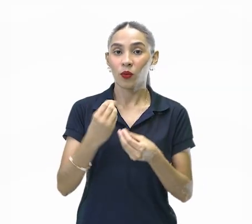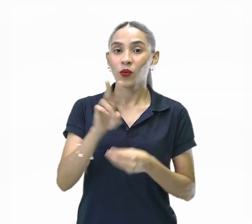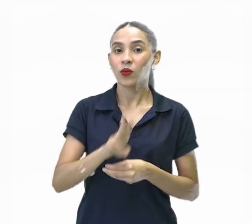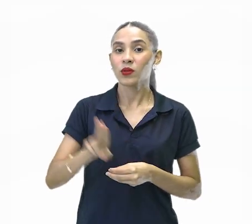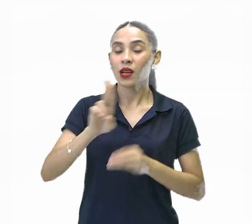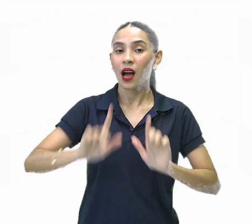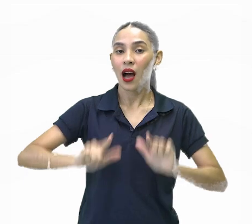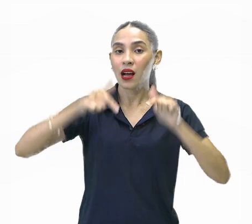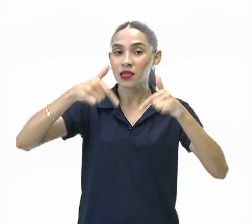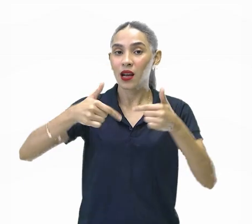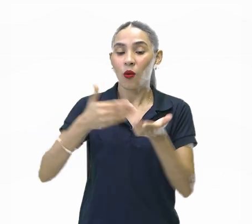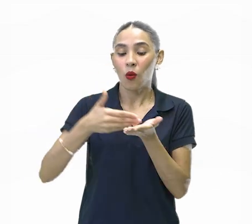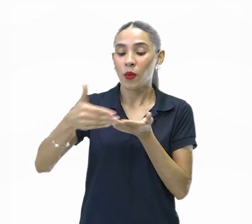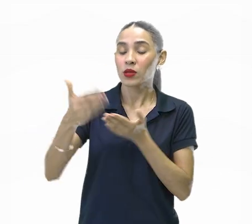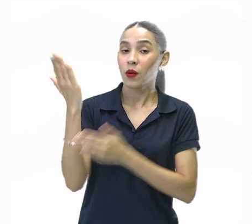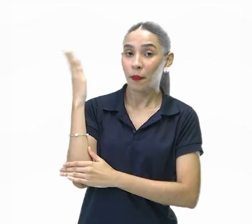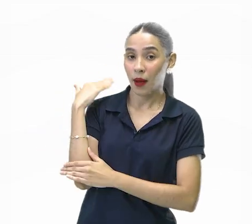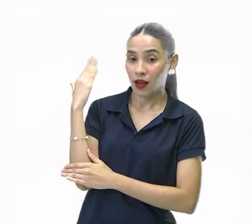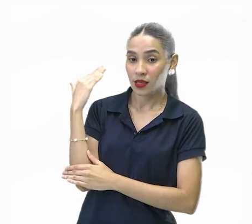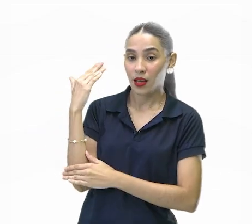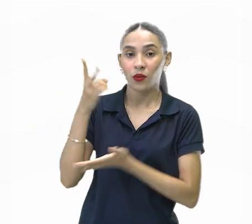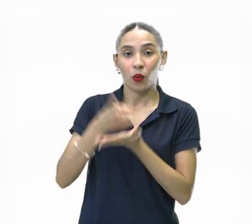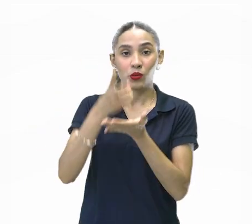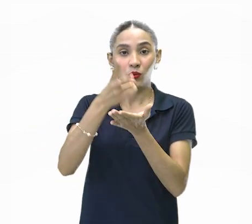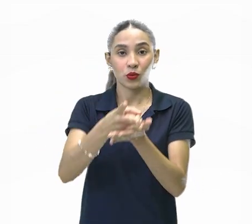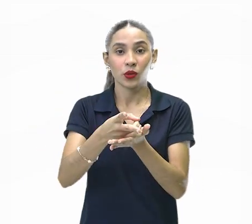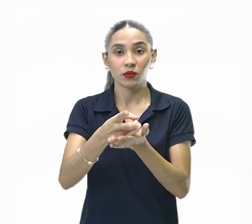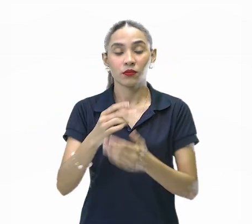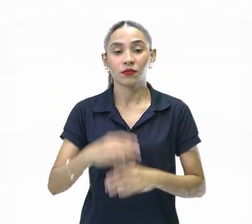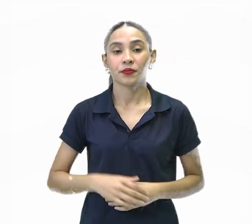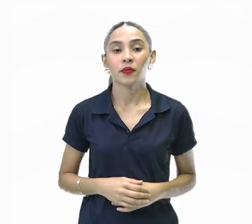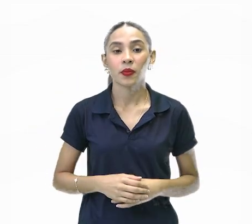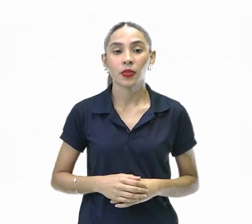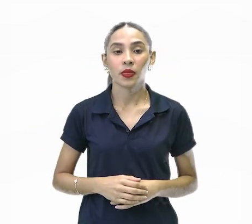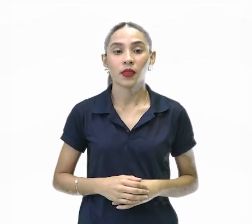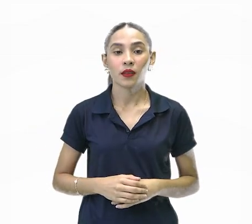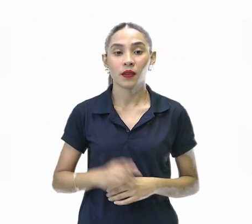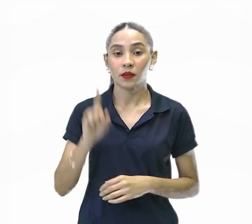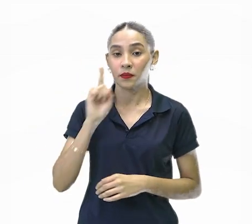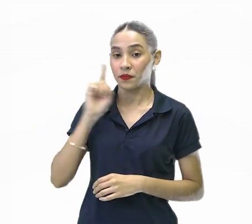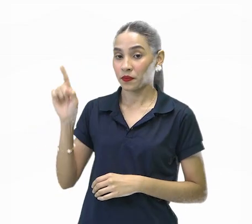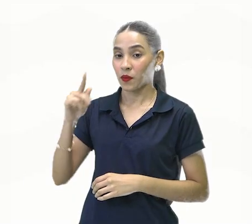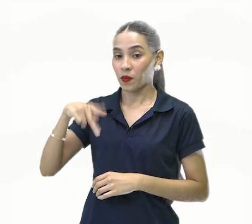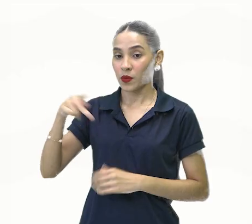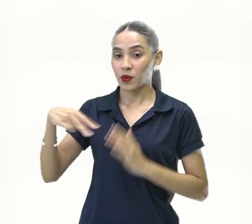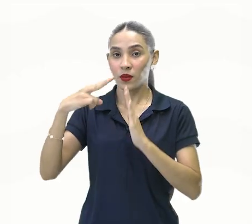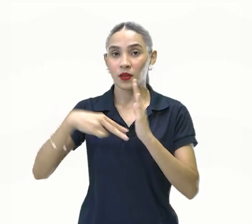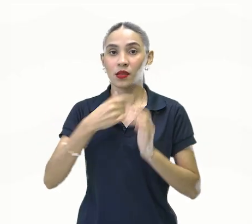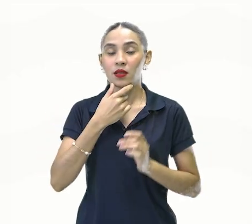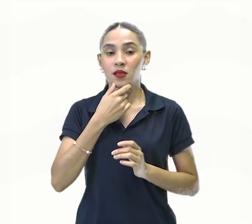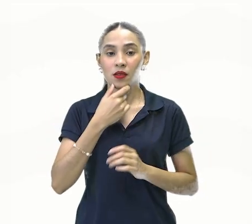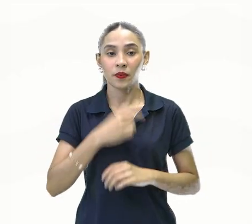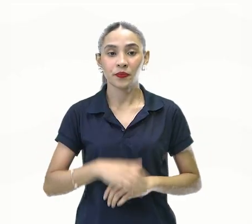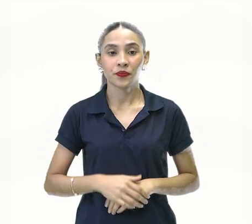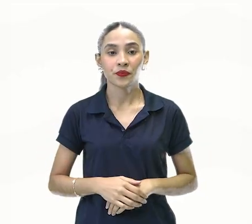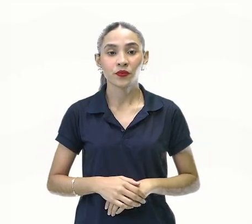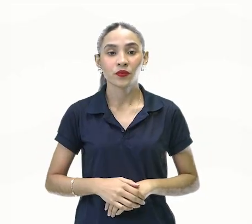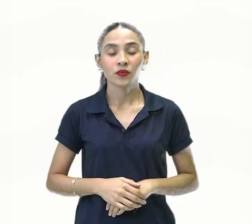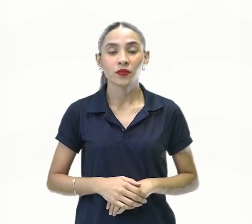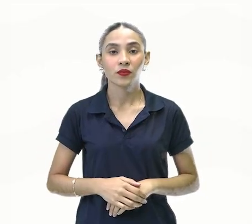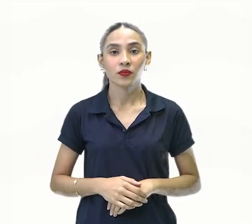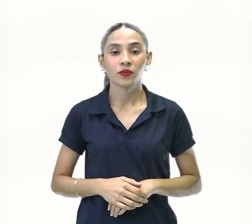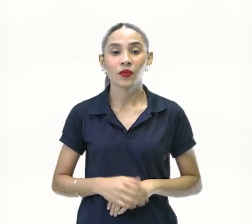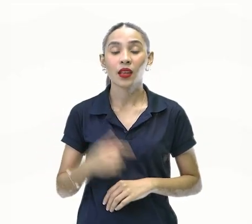que começou no passado e ainda está em andamento. I have been learning English since I was 10. Eu